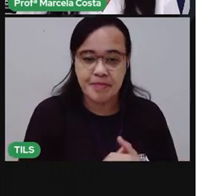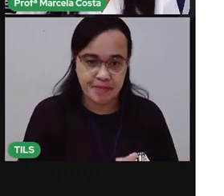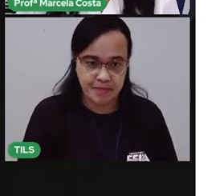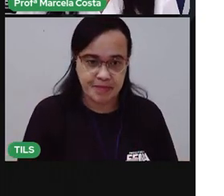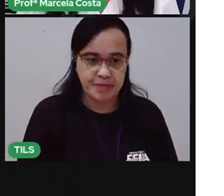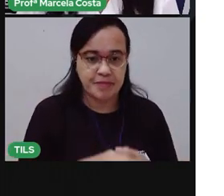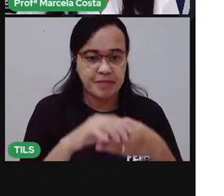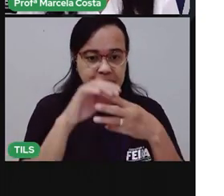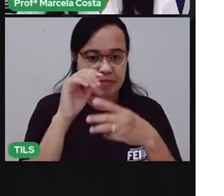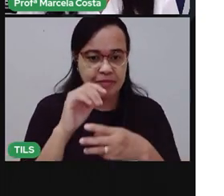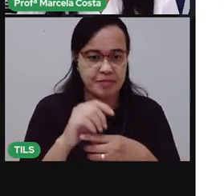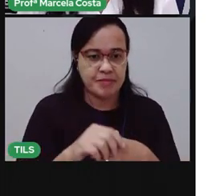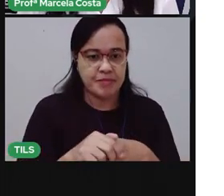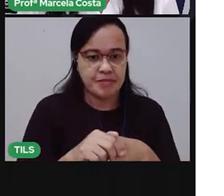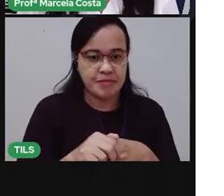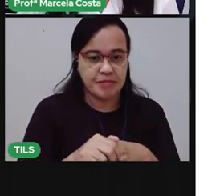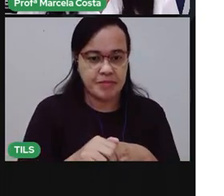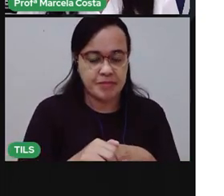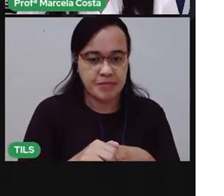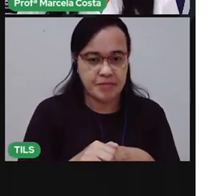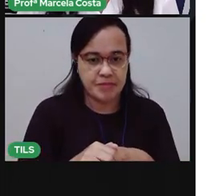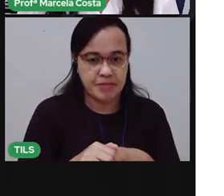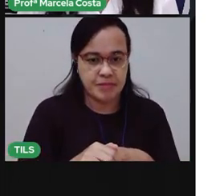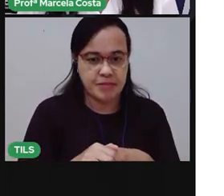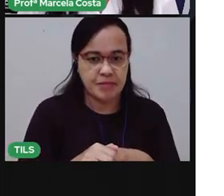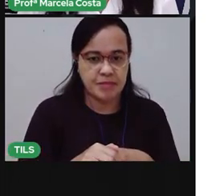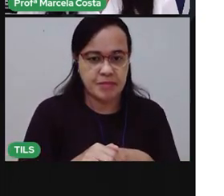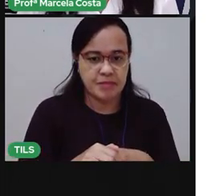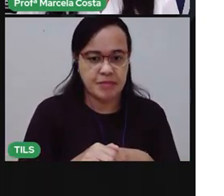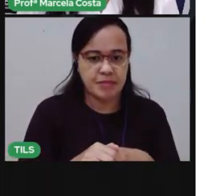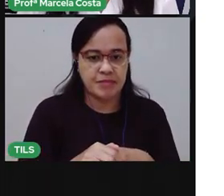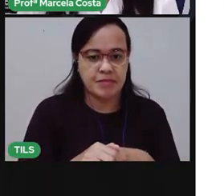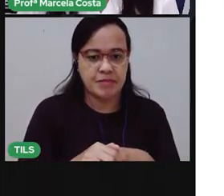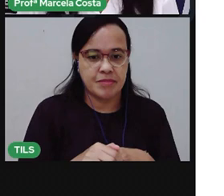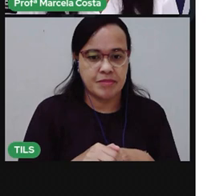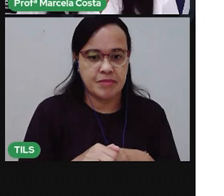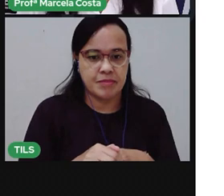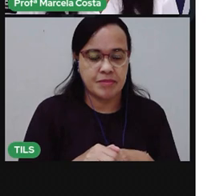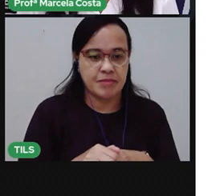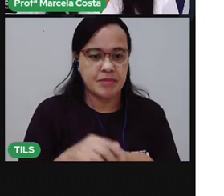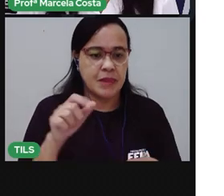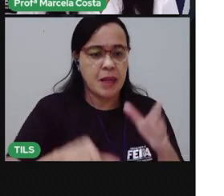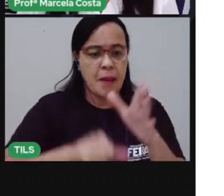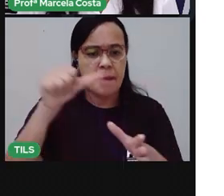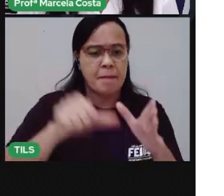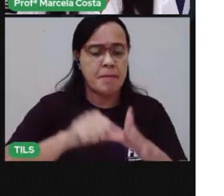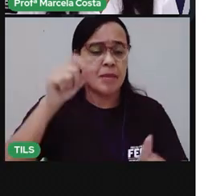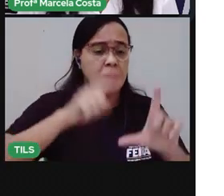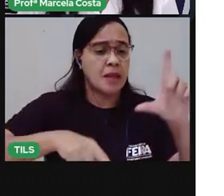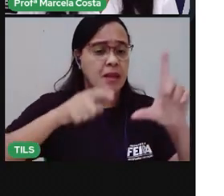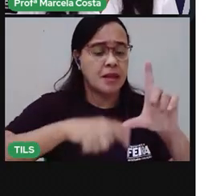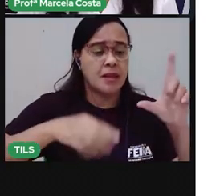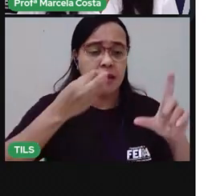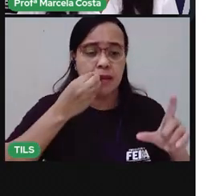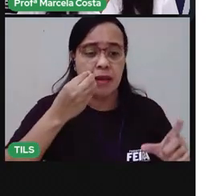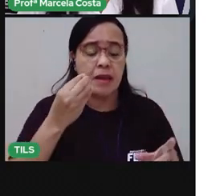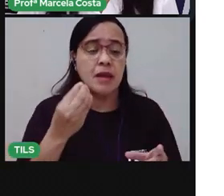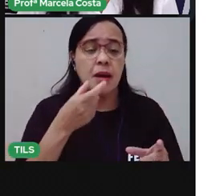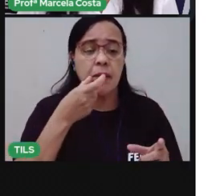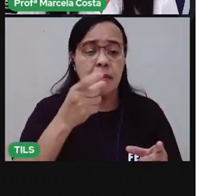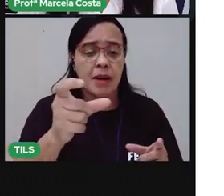a 3 número 3 nesse espaço qual é a primeira letra dessa palavra